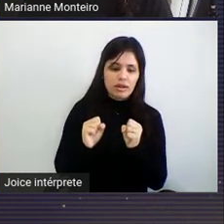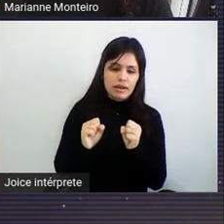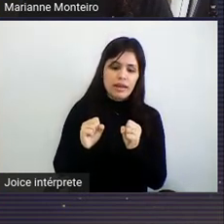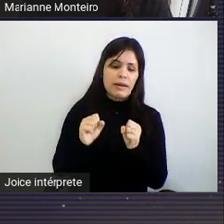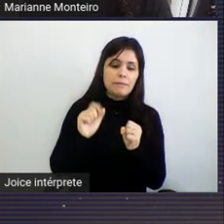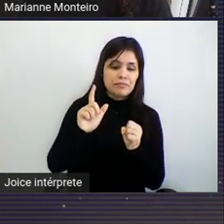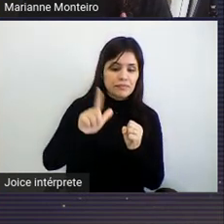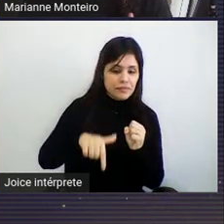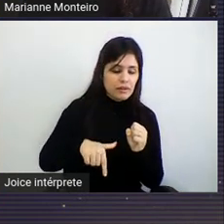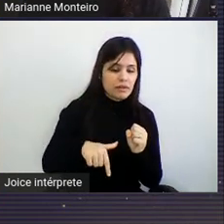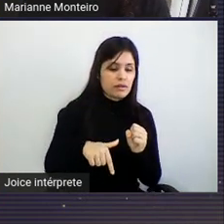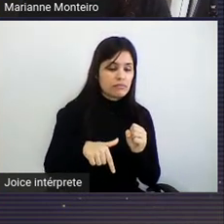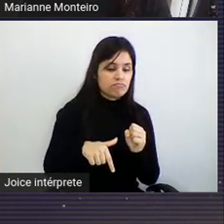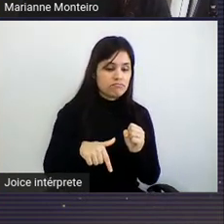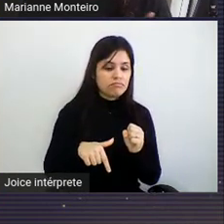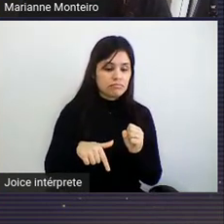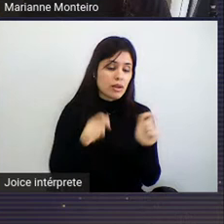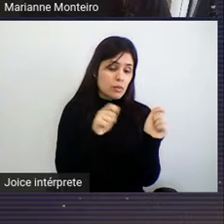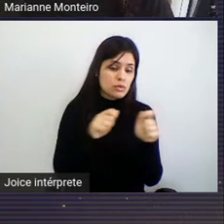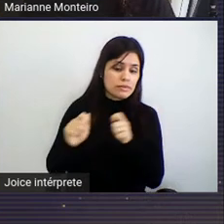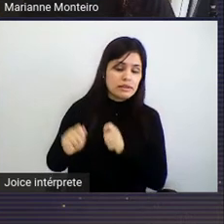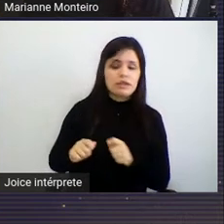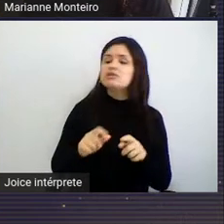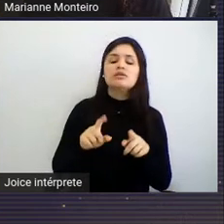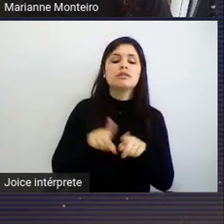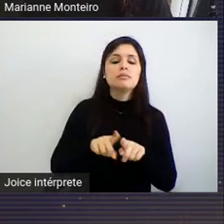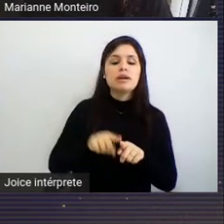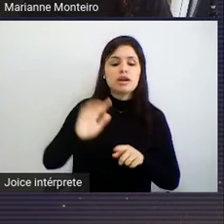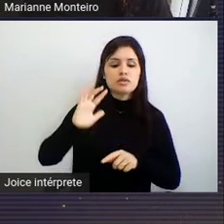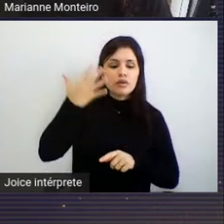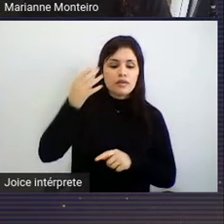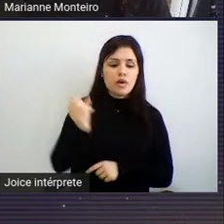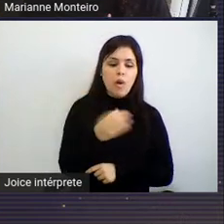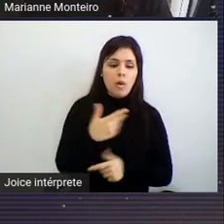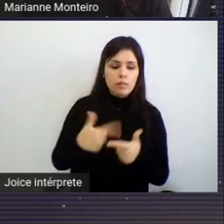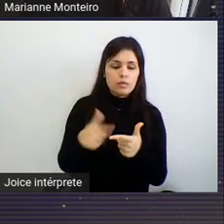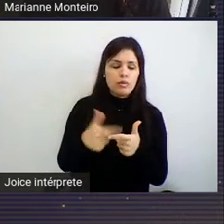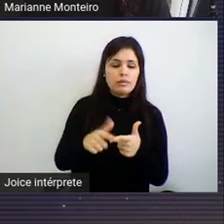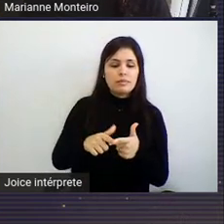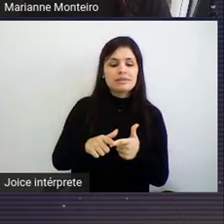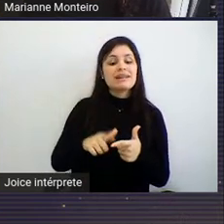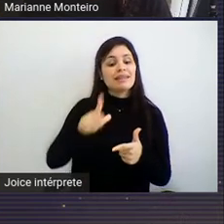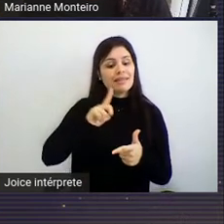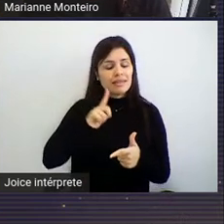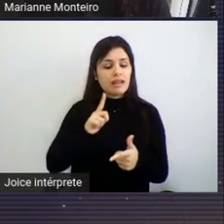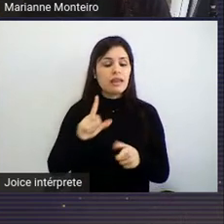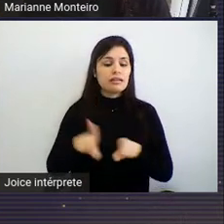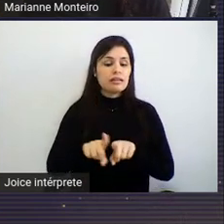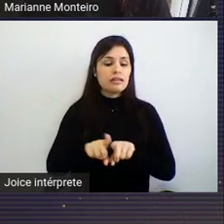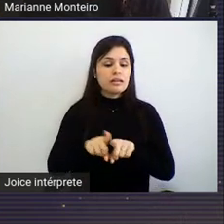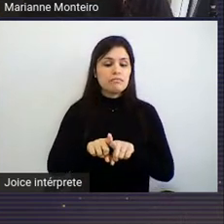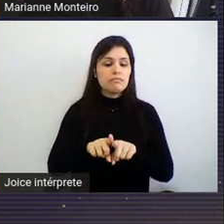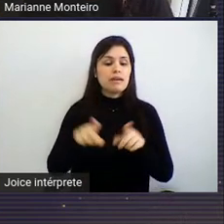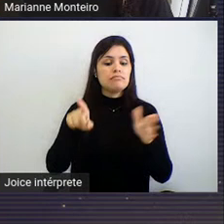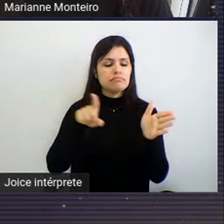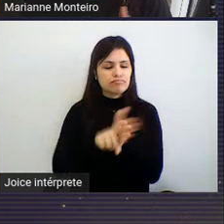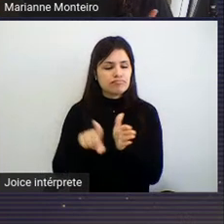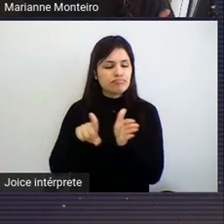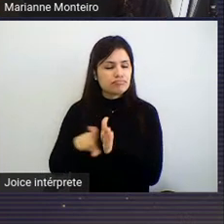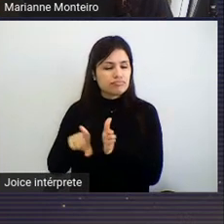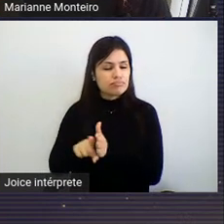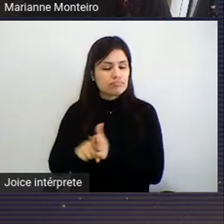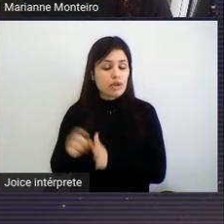trazem, e a possibilidade de resolução de novos problemas, surgem também novas questões, como quem se beneficia